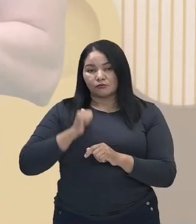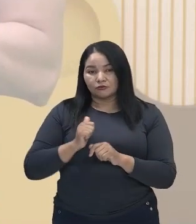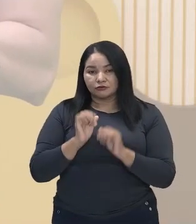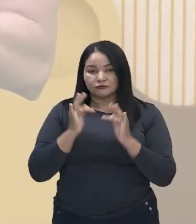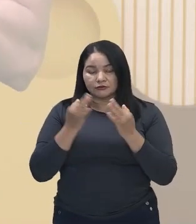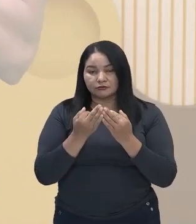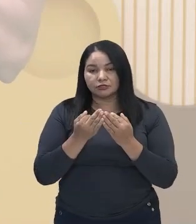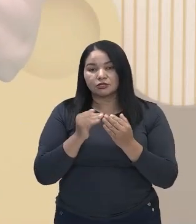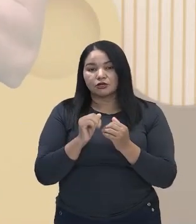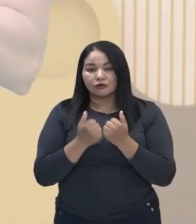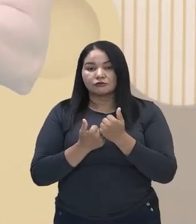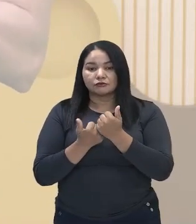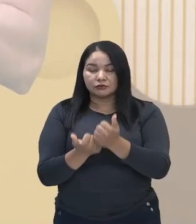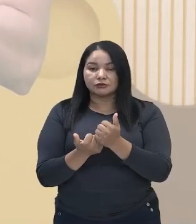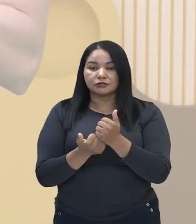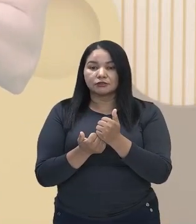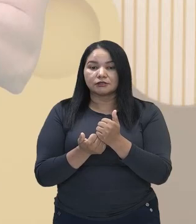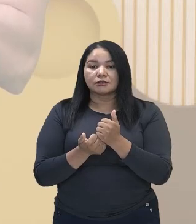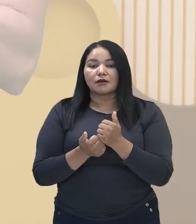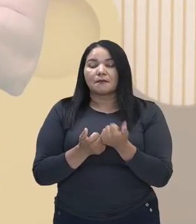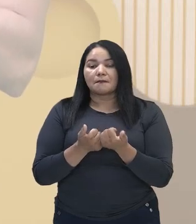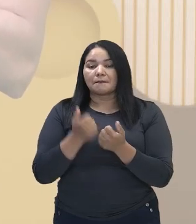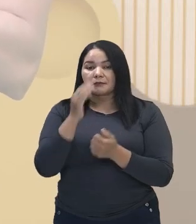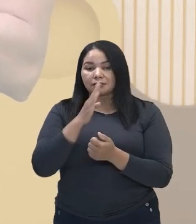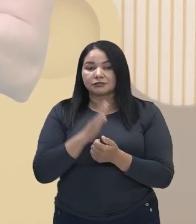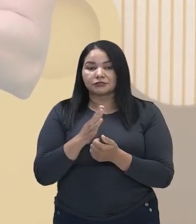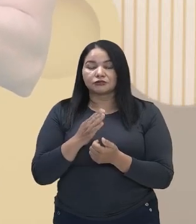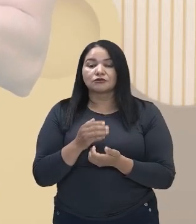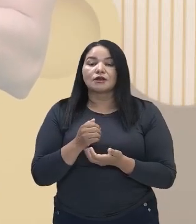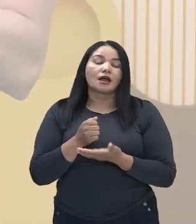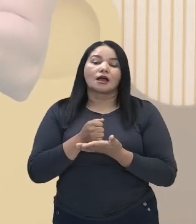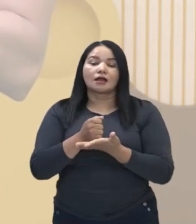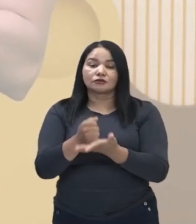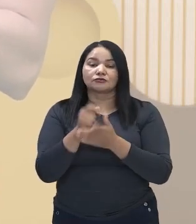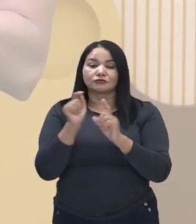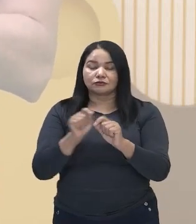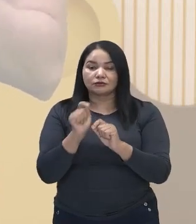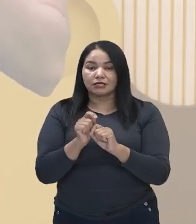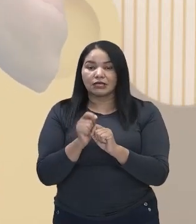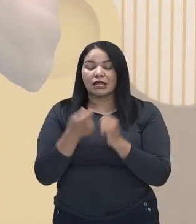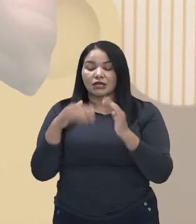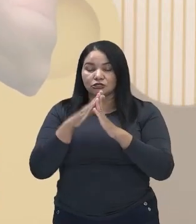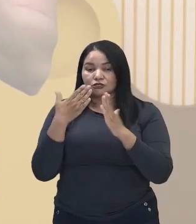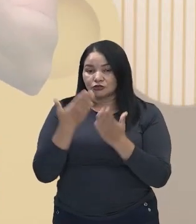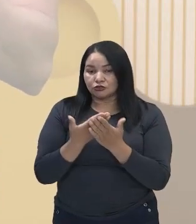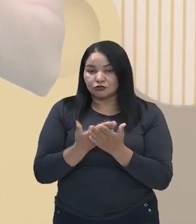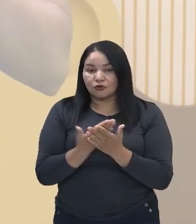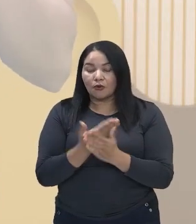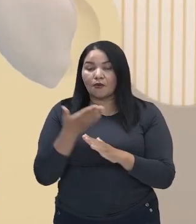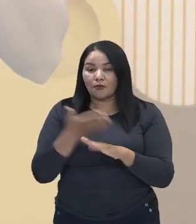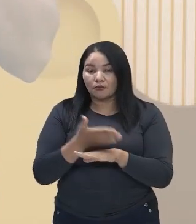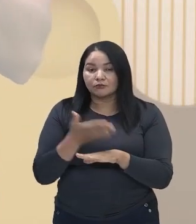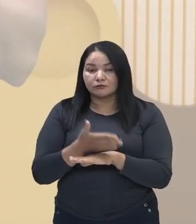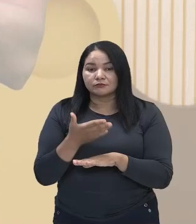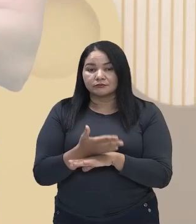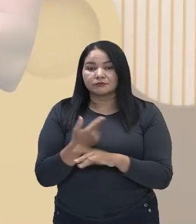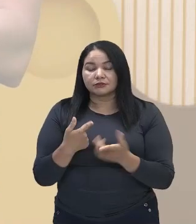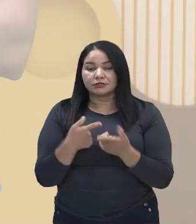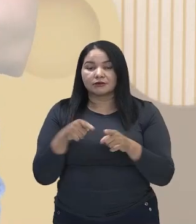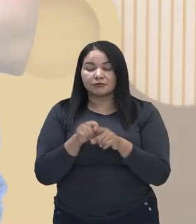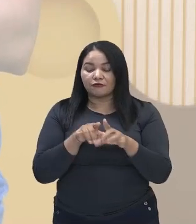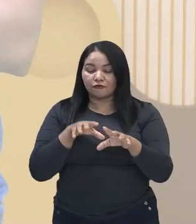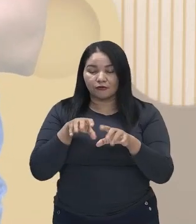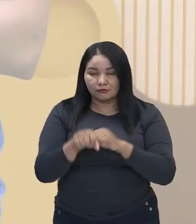Auxílio Brasil, que ajudam vocês a permanecer na escola, que ajudam vocês a se qualificarem melhor, a se formar melhor,